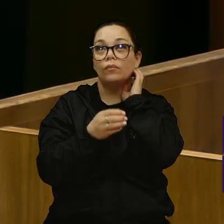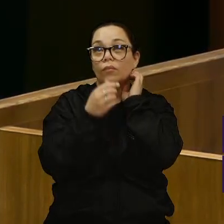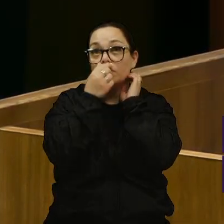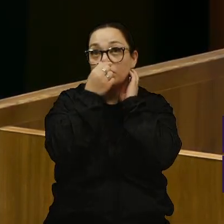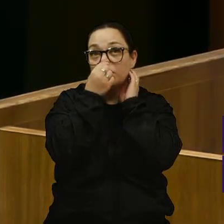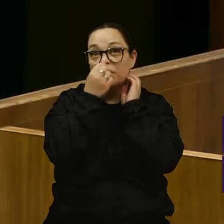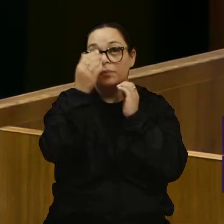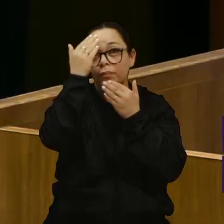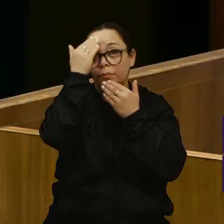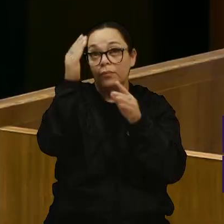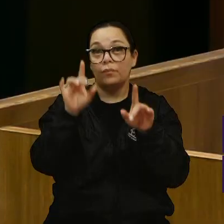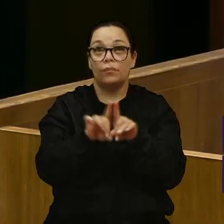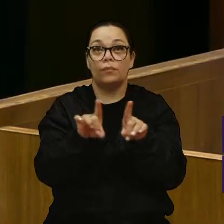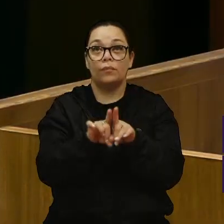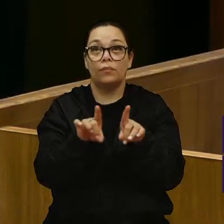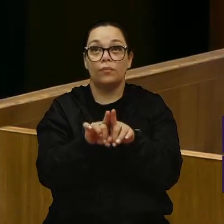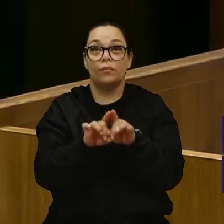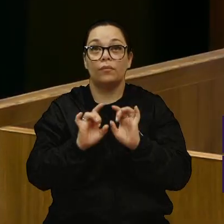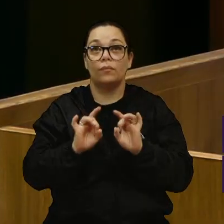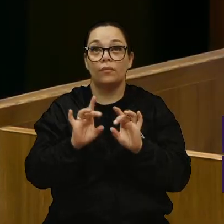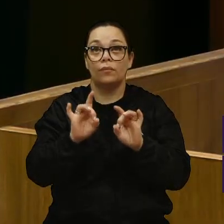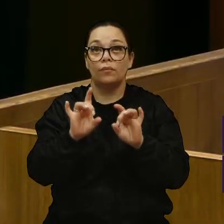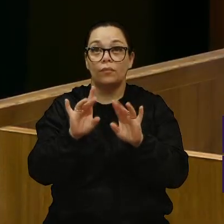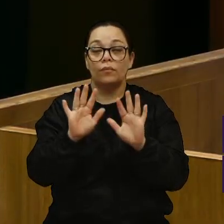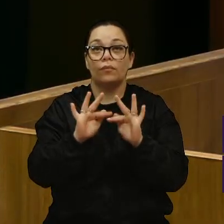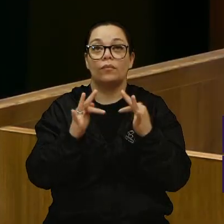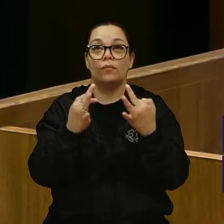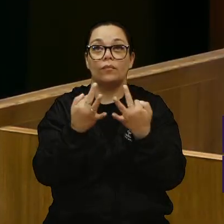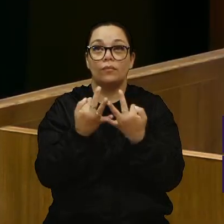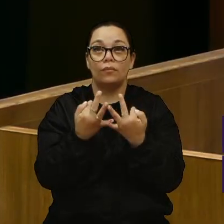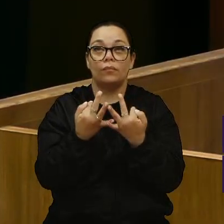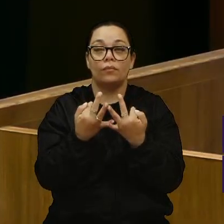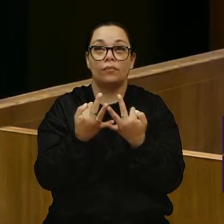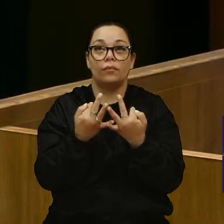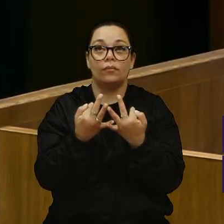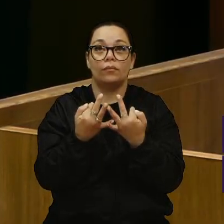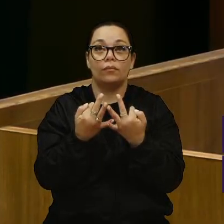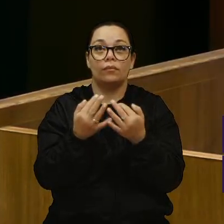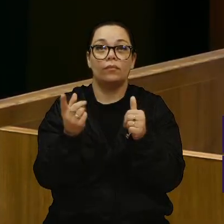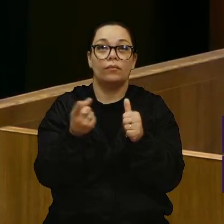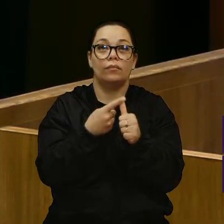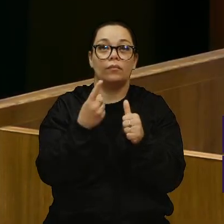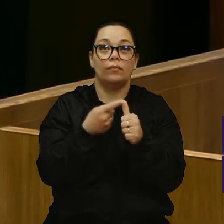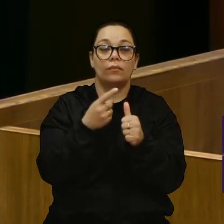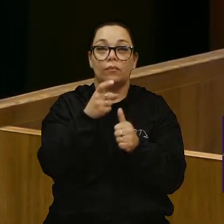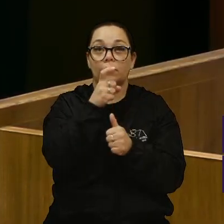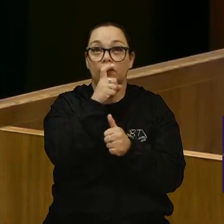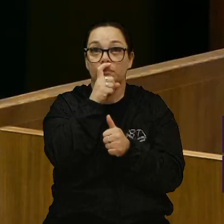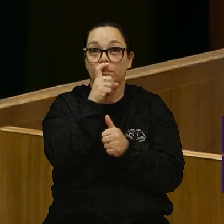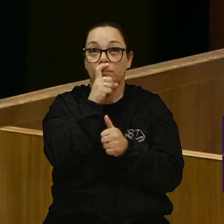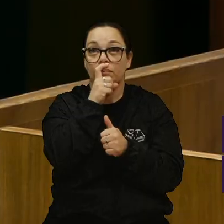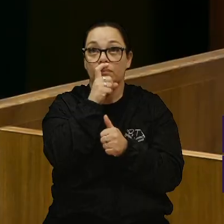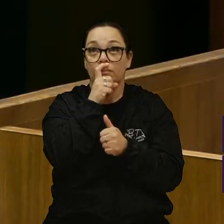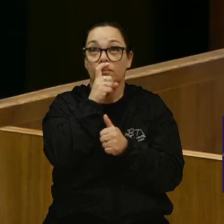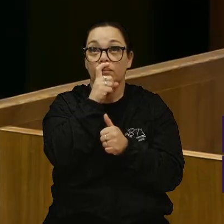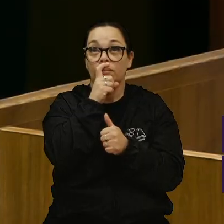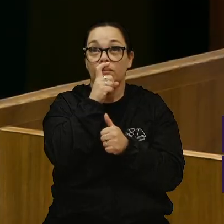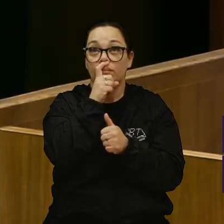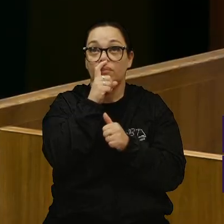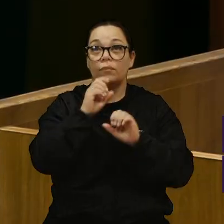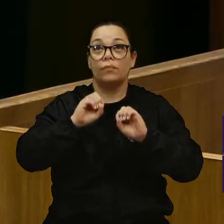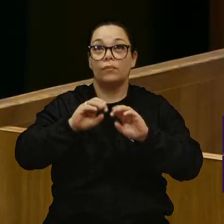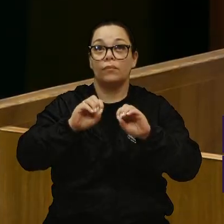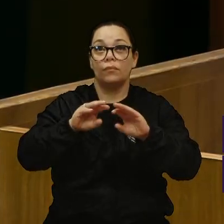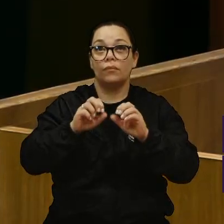Quero agradecer também, de maneira muito especial, a minha família. Em primeiro lugar, ao meu pai, que me ensinou